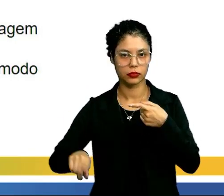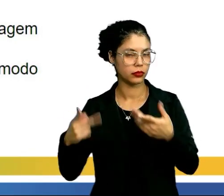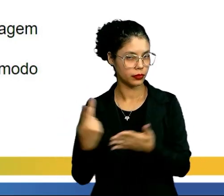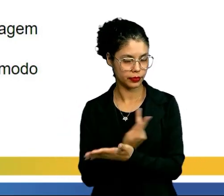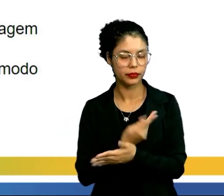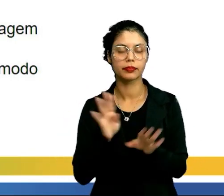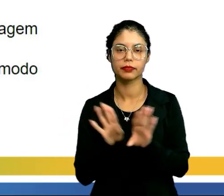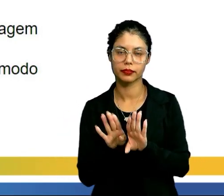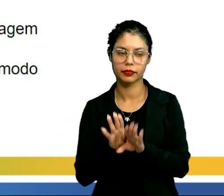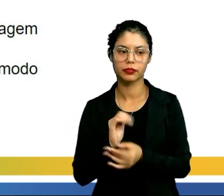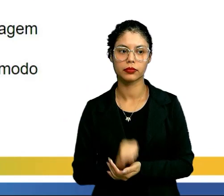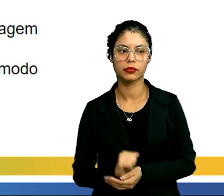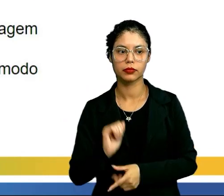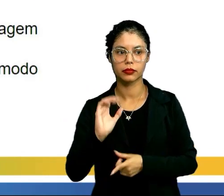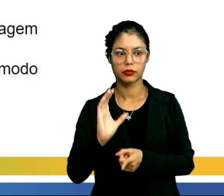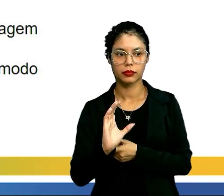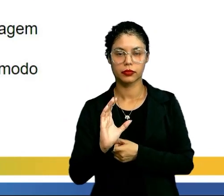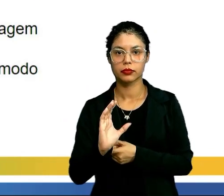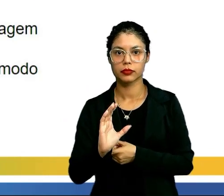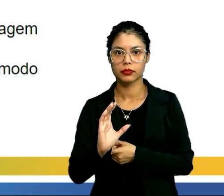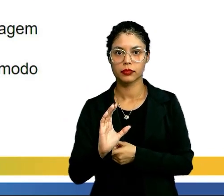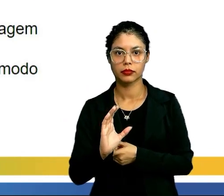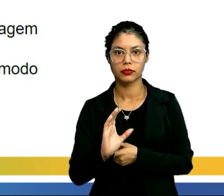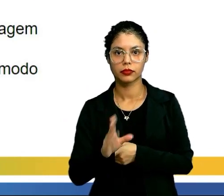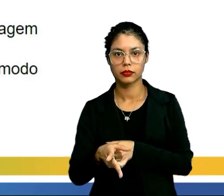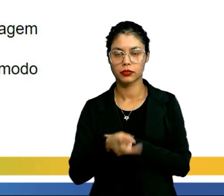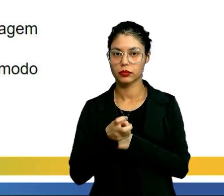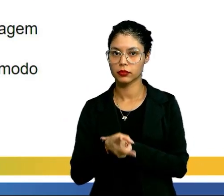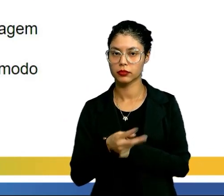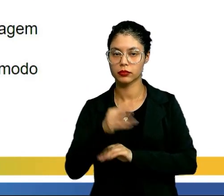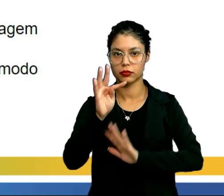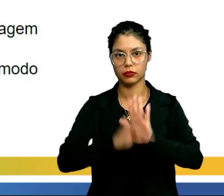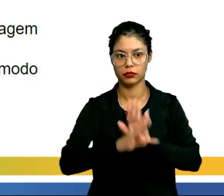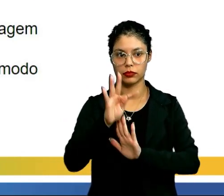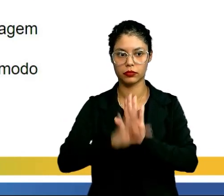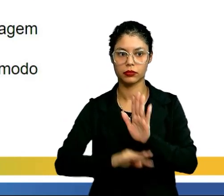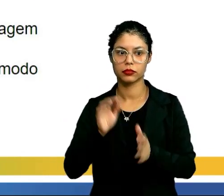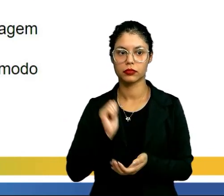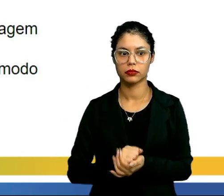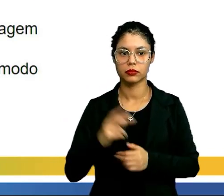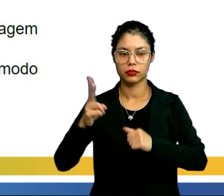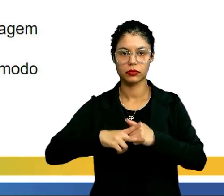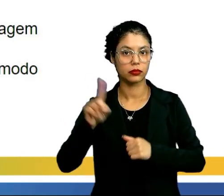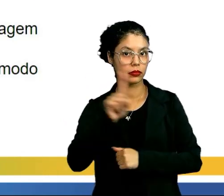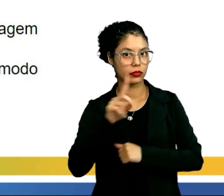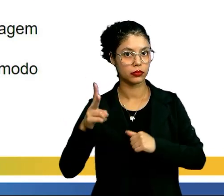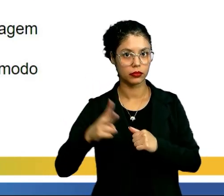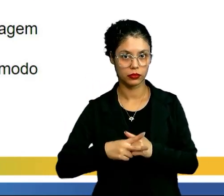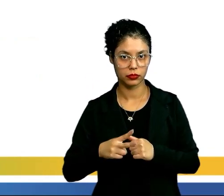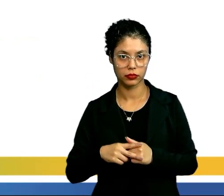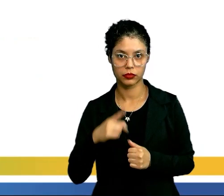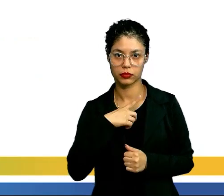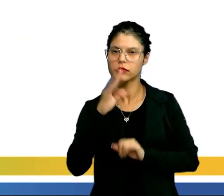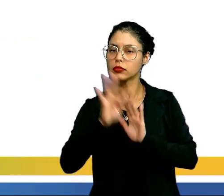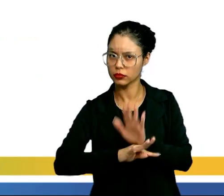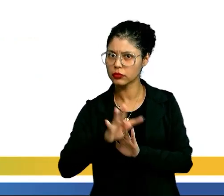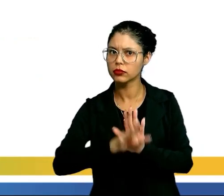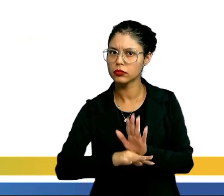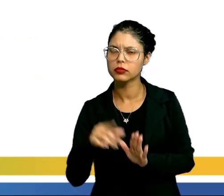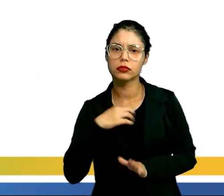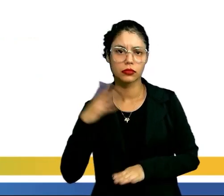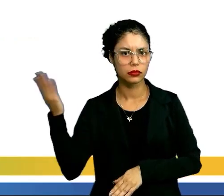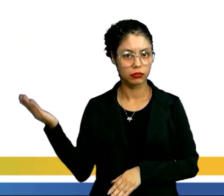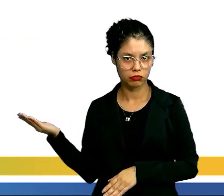proibição, errada novamente. E aí, na letra C, a exploração dos textos verbais. Nós temos textos verbais